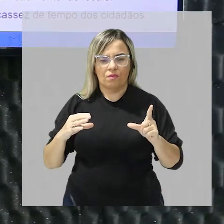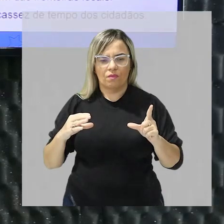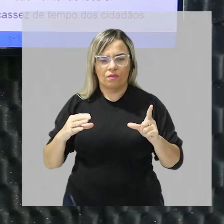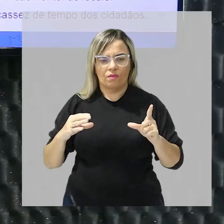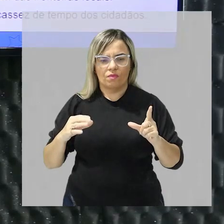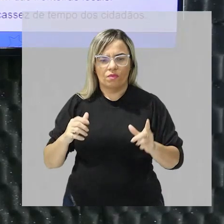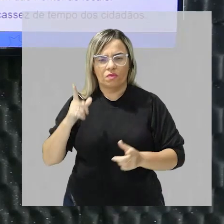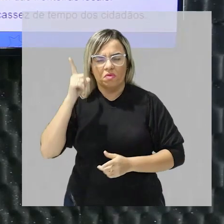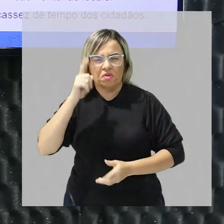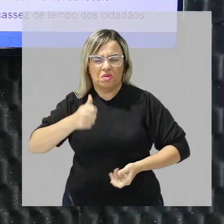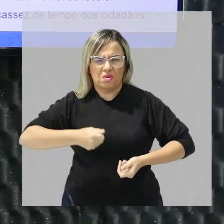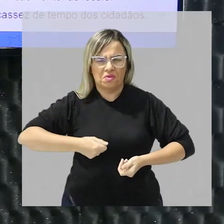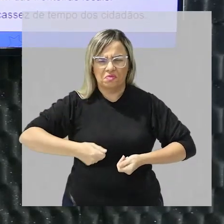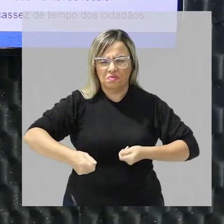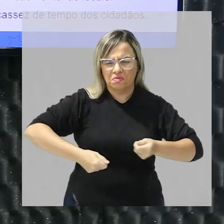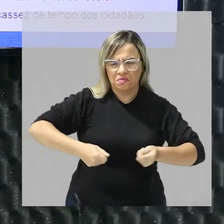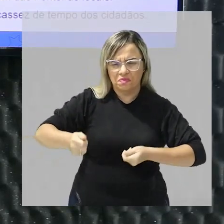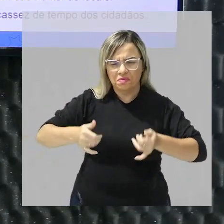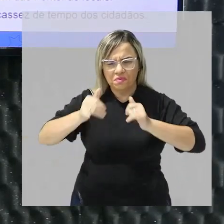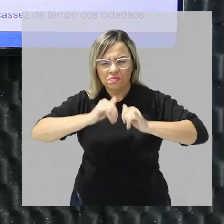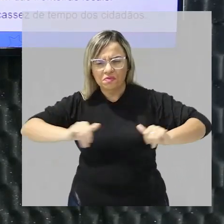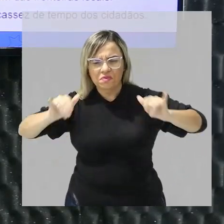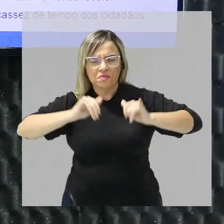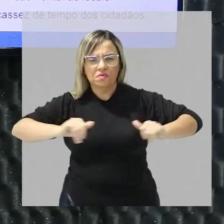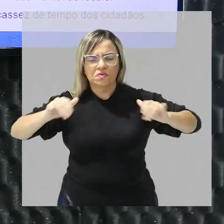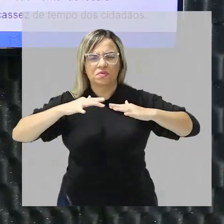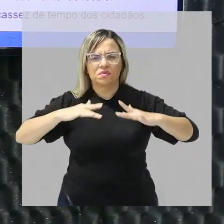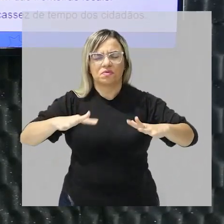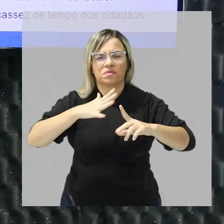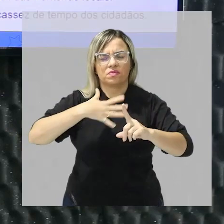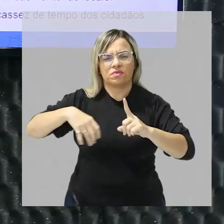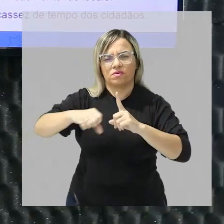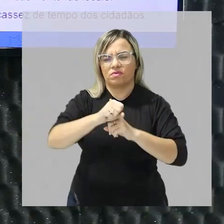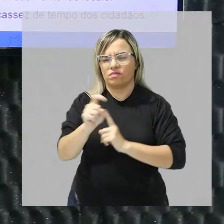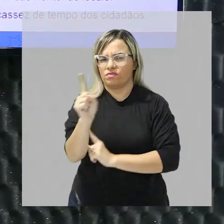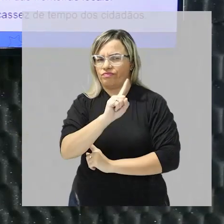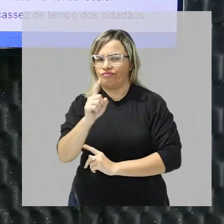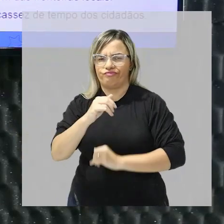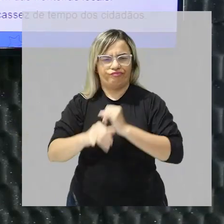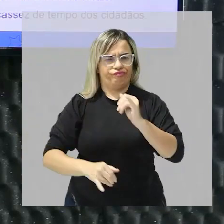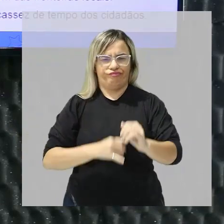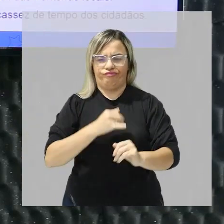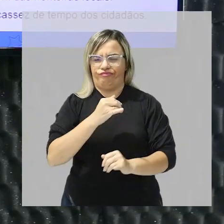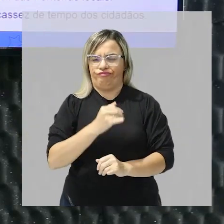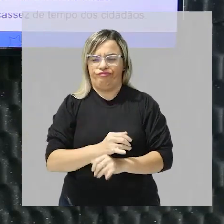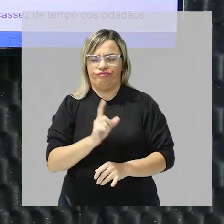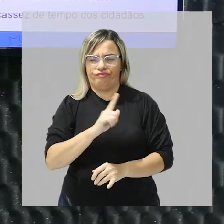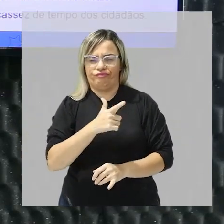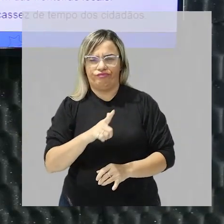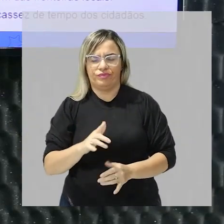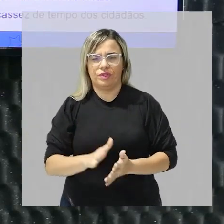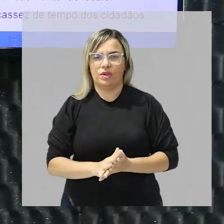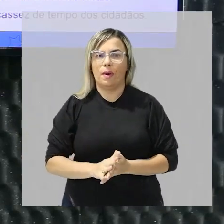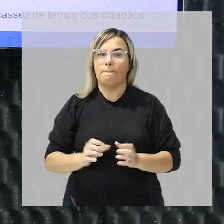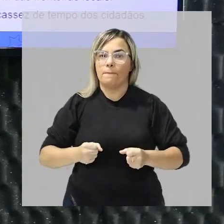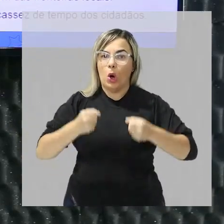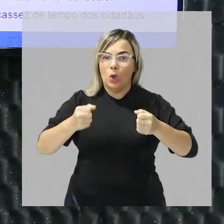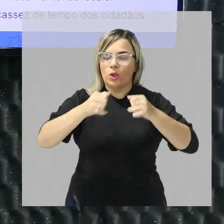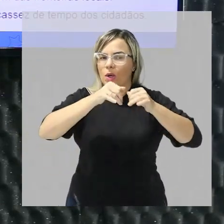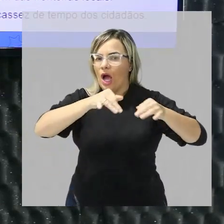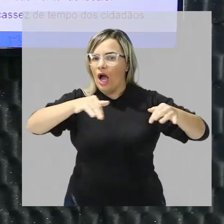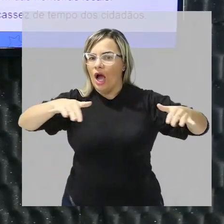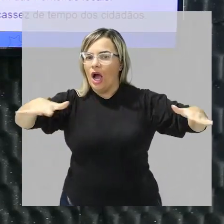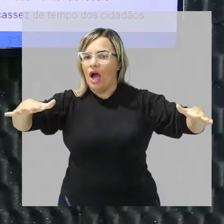como fazer isso também, não. A internet não tem como garantir o controle dessas informações. Tem como expandir,